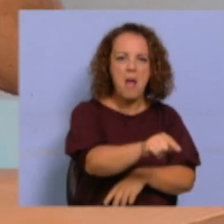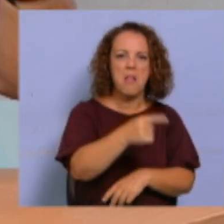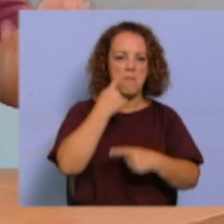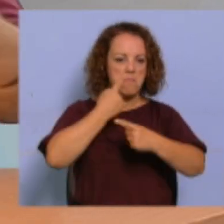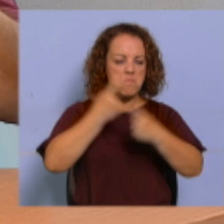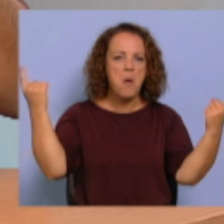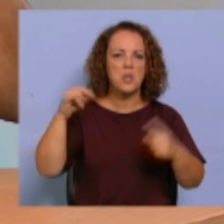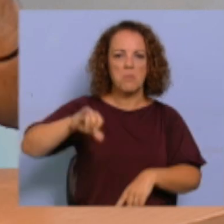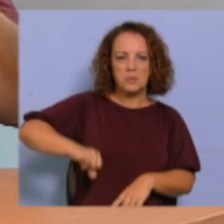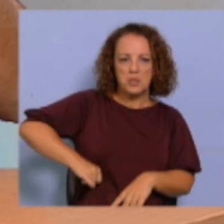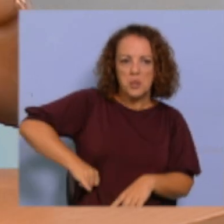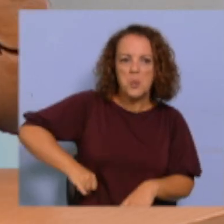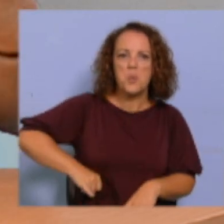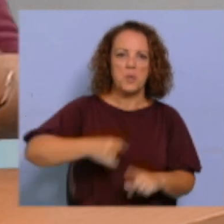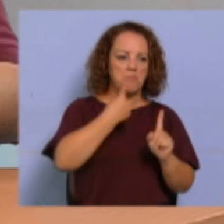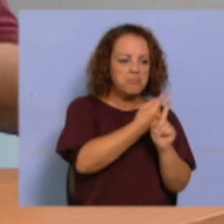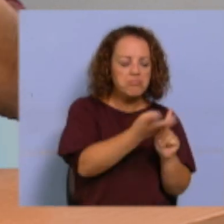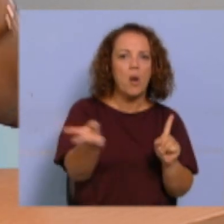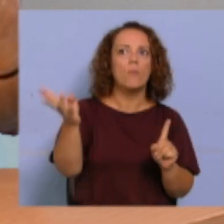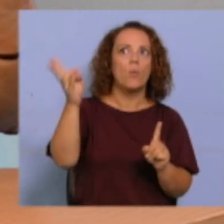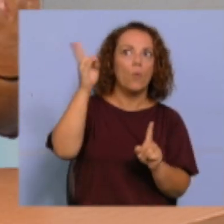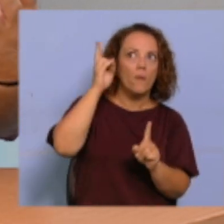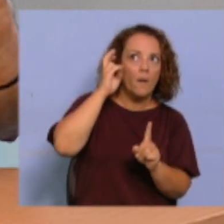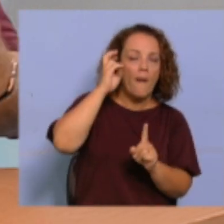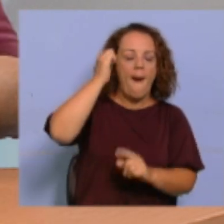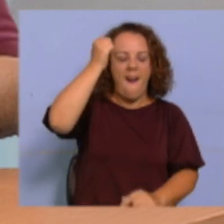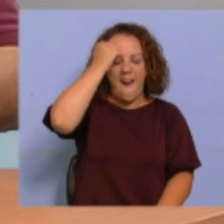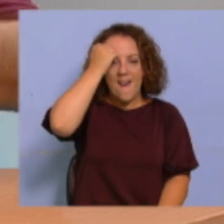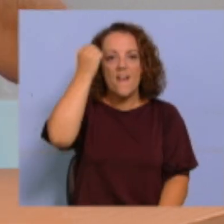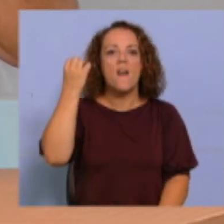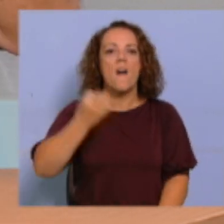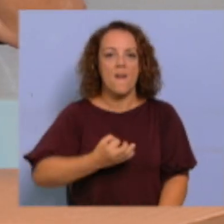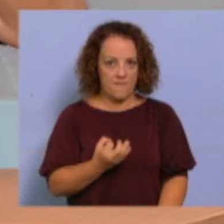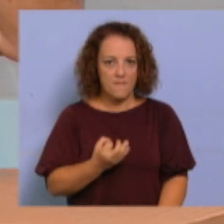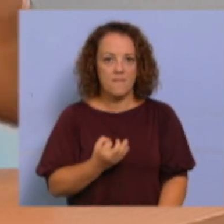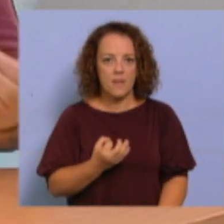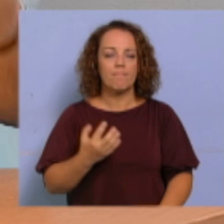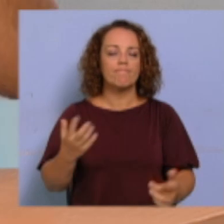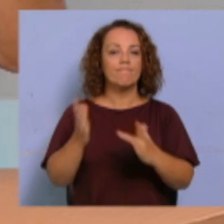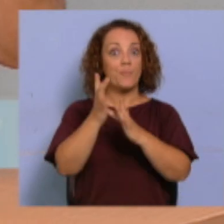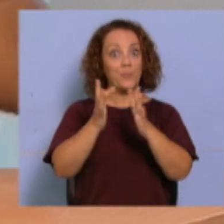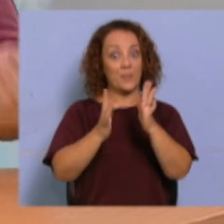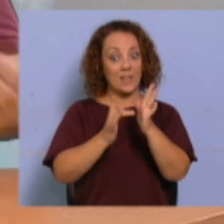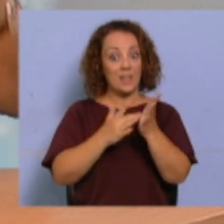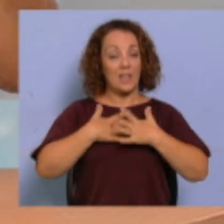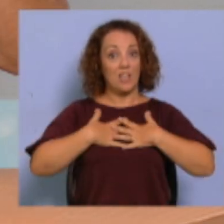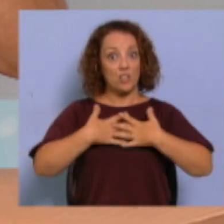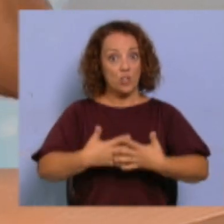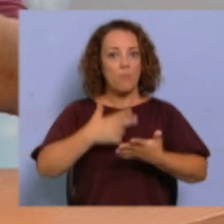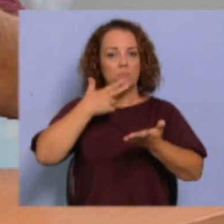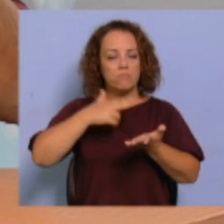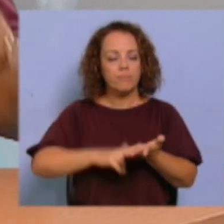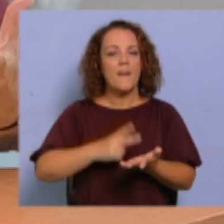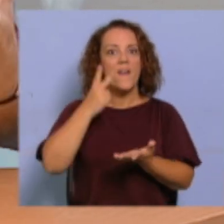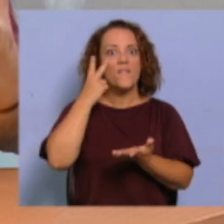publicanas, prostitutas, a ouviram e arrependeram-se. Portanto, ser cristão realmente é viver a sério, é